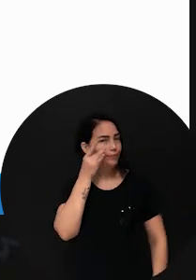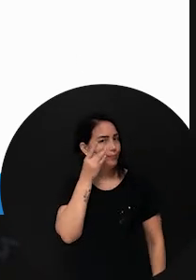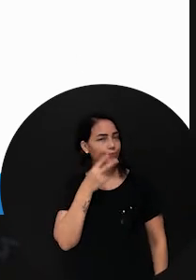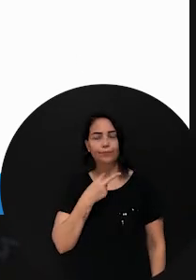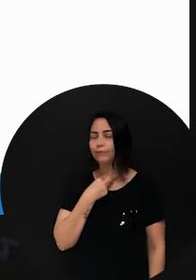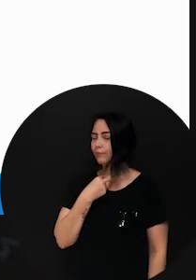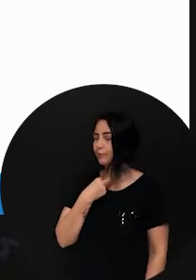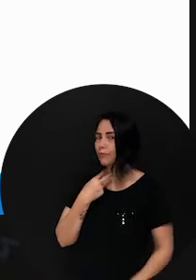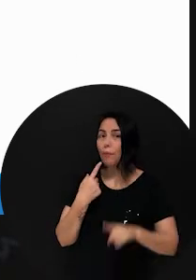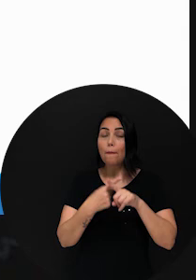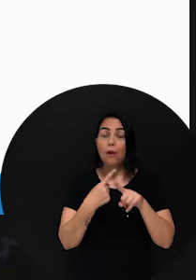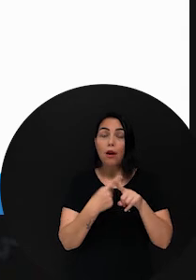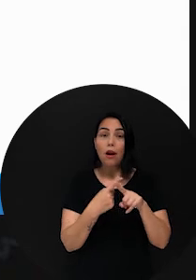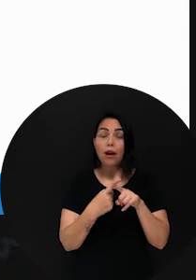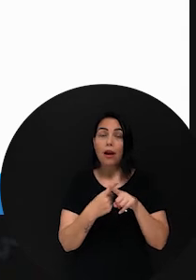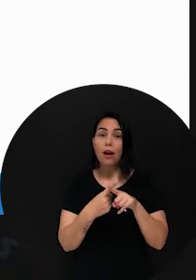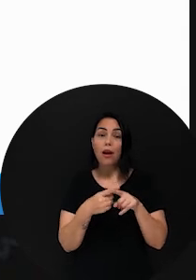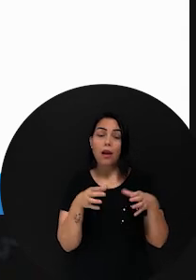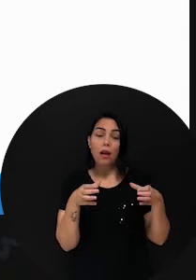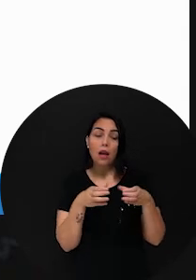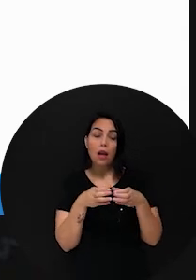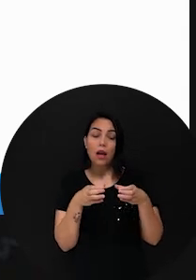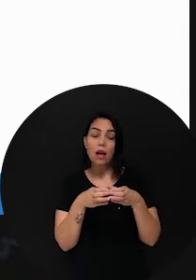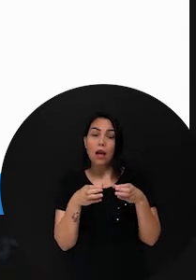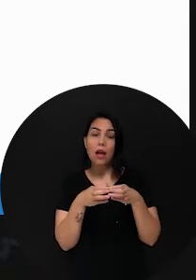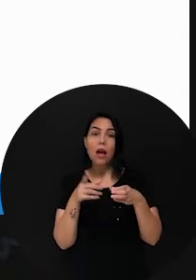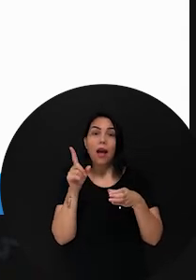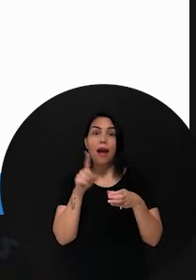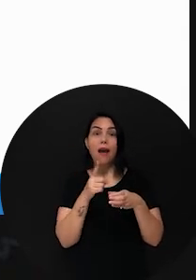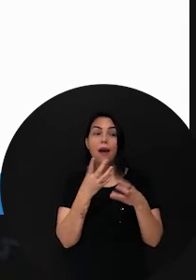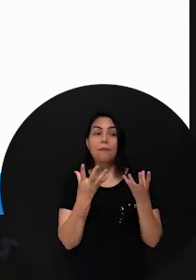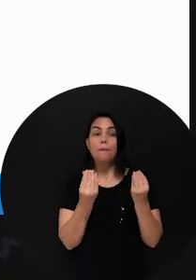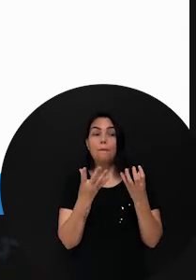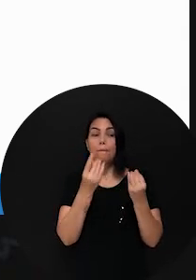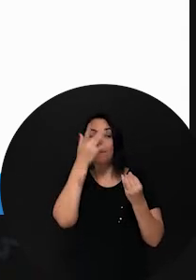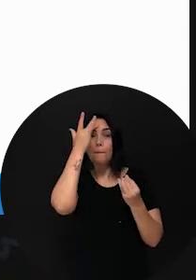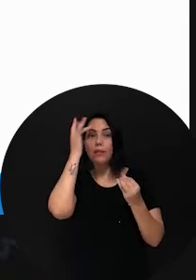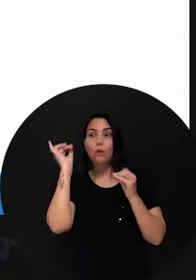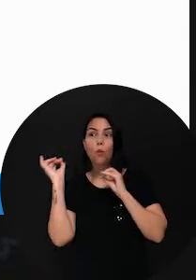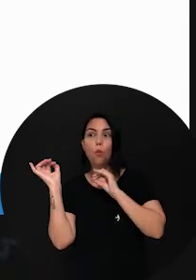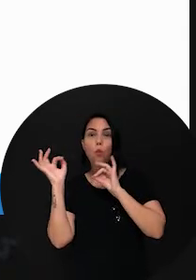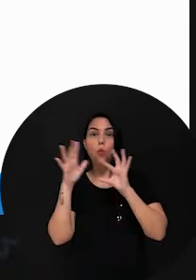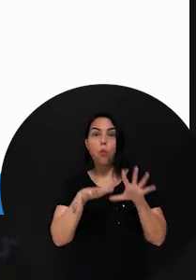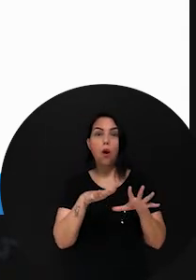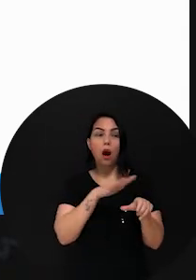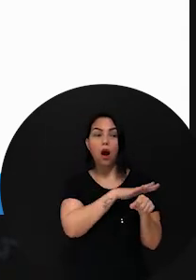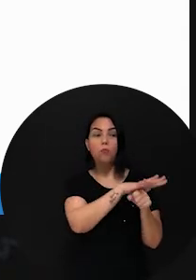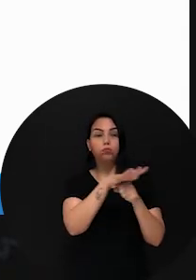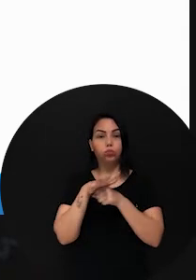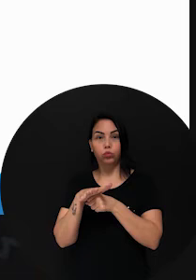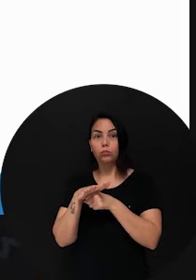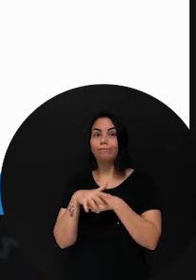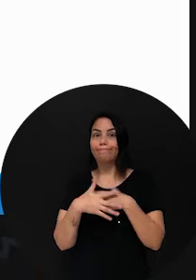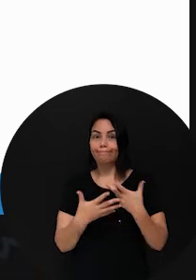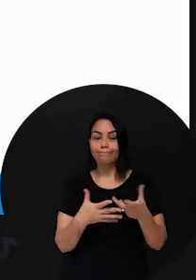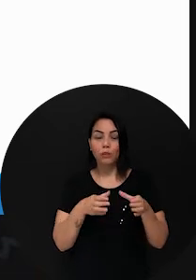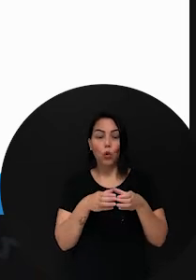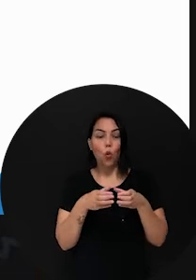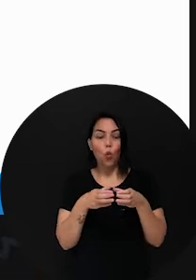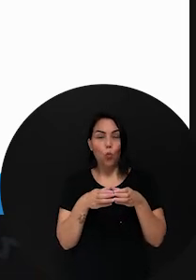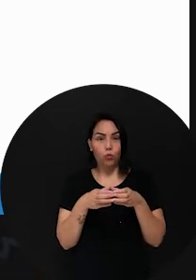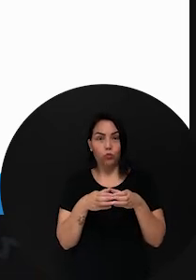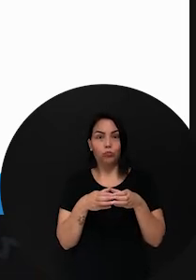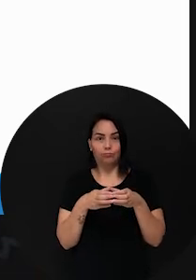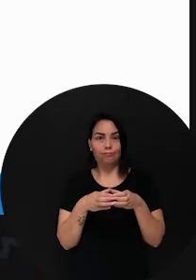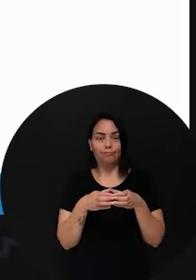até porque o canto coral, gente, é uma atividade que dispersa, além das gotículas de